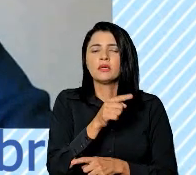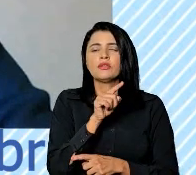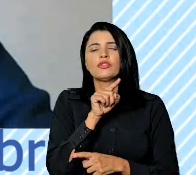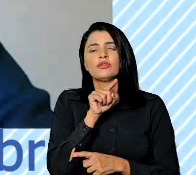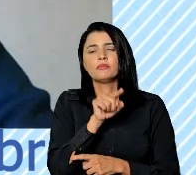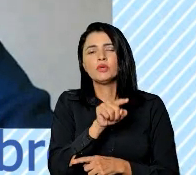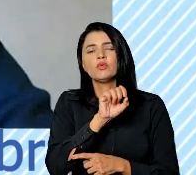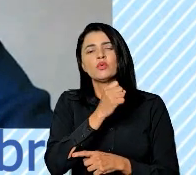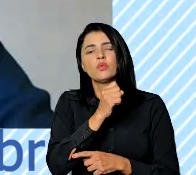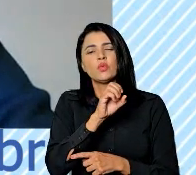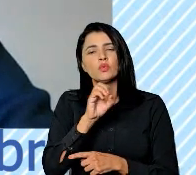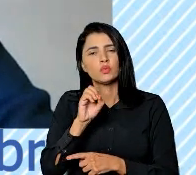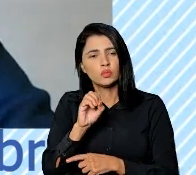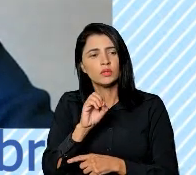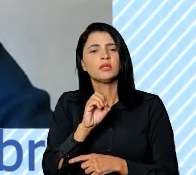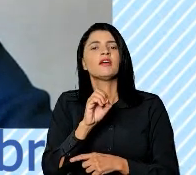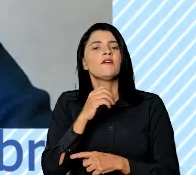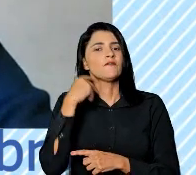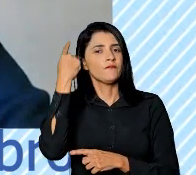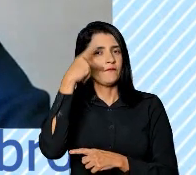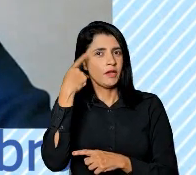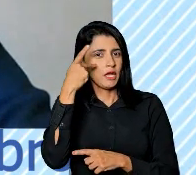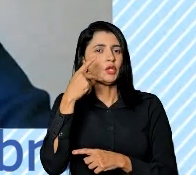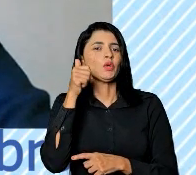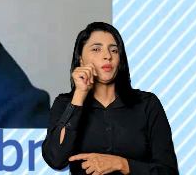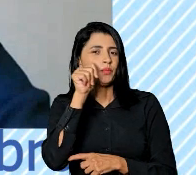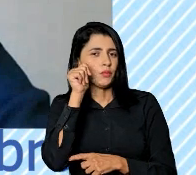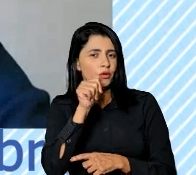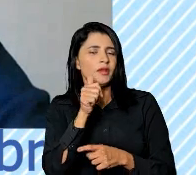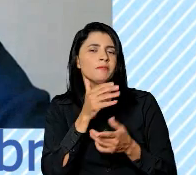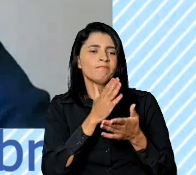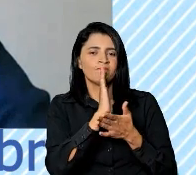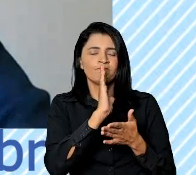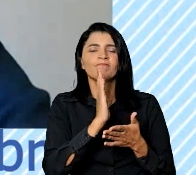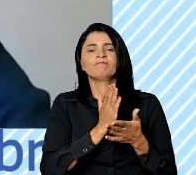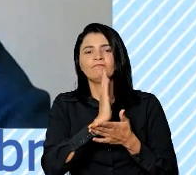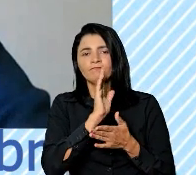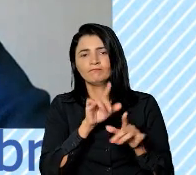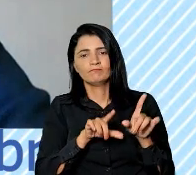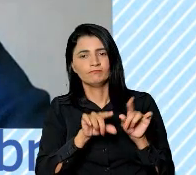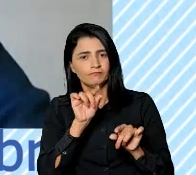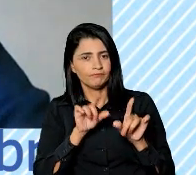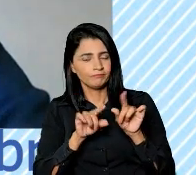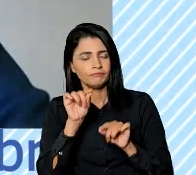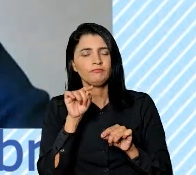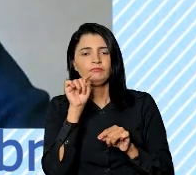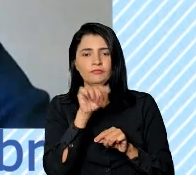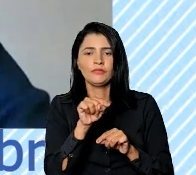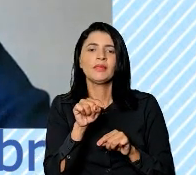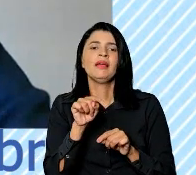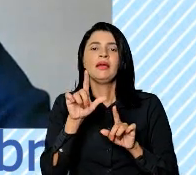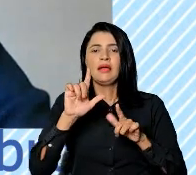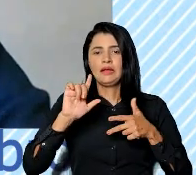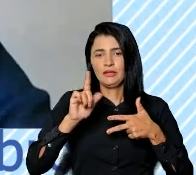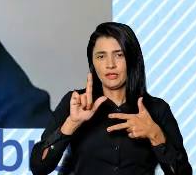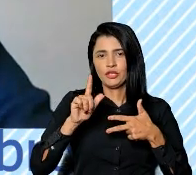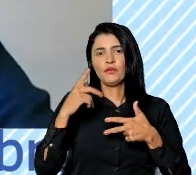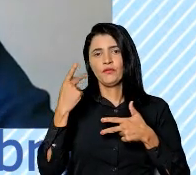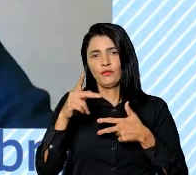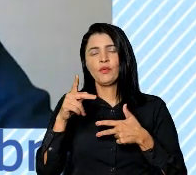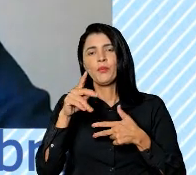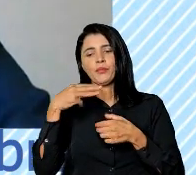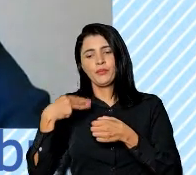7.818 vereadoras eleitas, 13,5% das pessoas eleitas para os legislativos municipais foram mulheres.